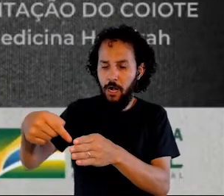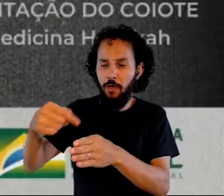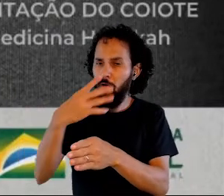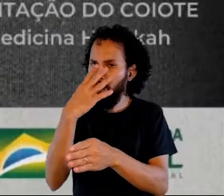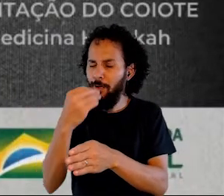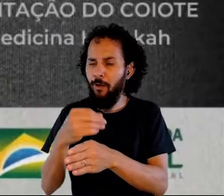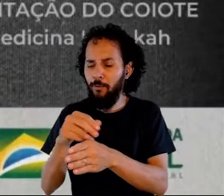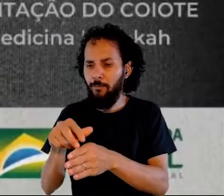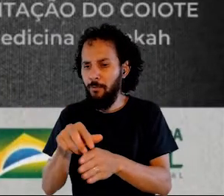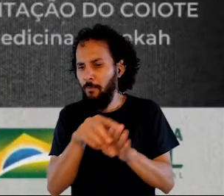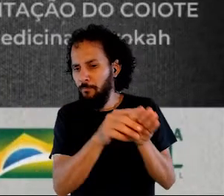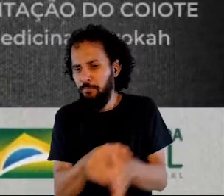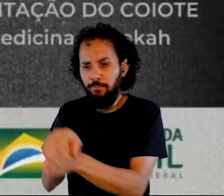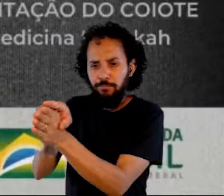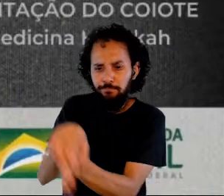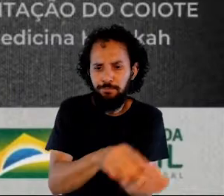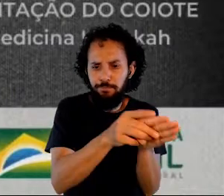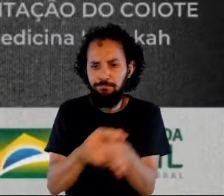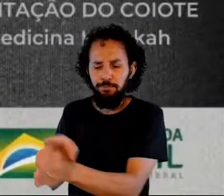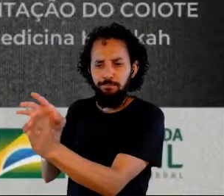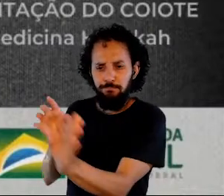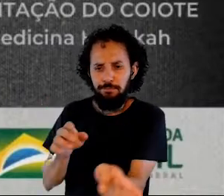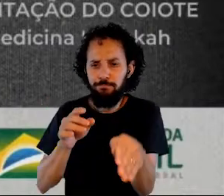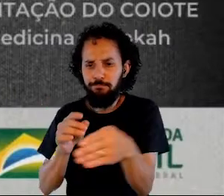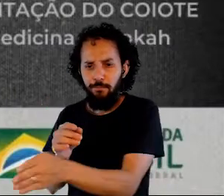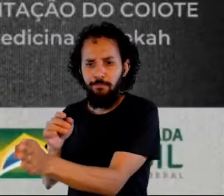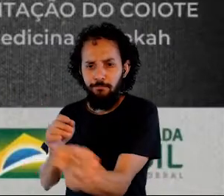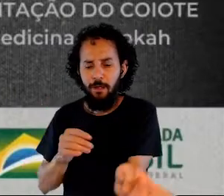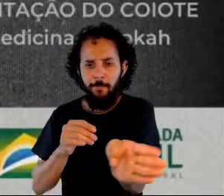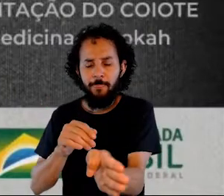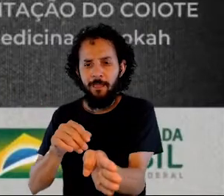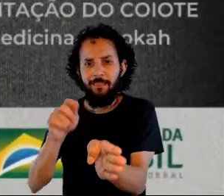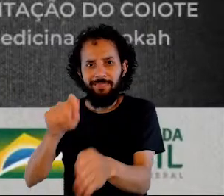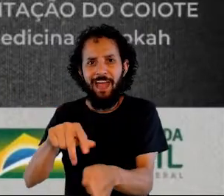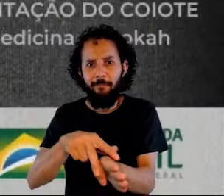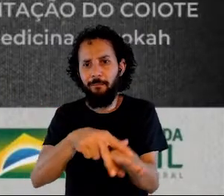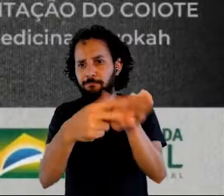rapidamente que poderia derrubá-la nesse momento.